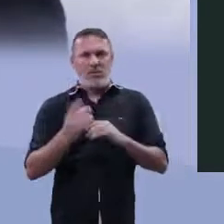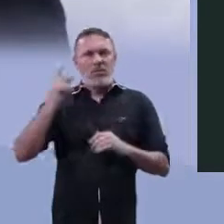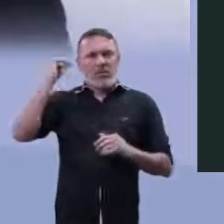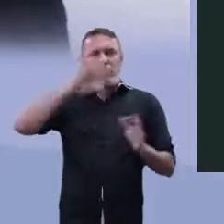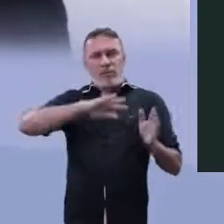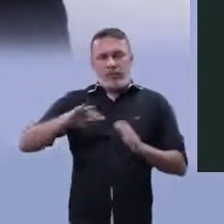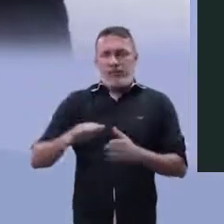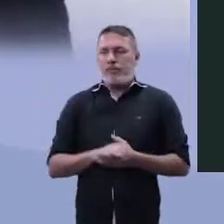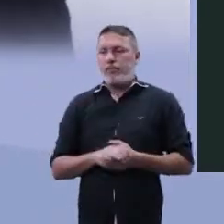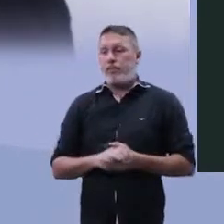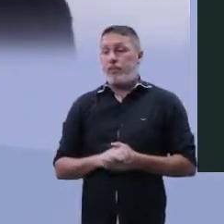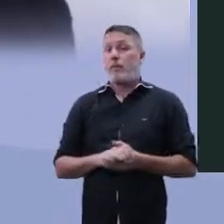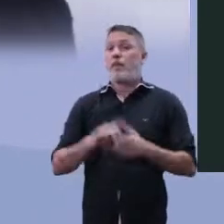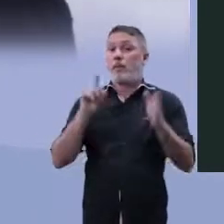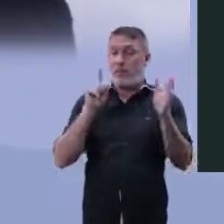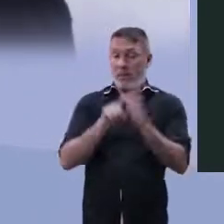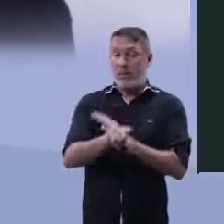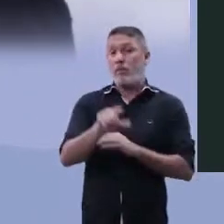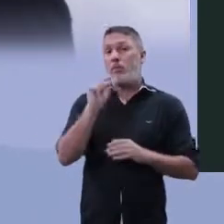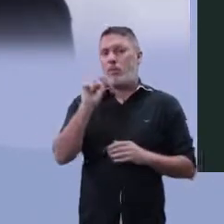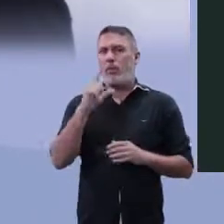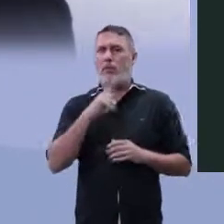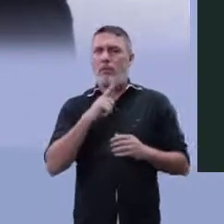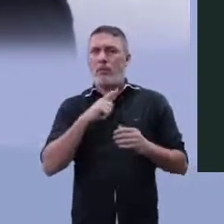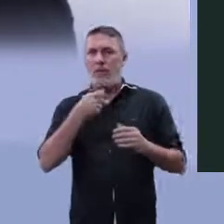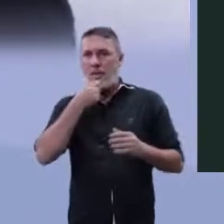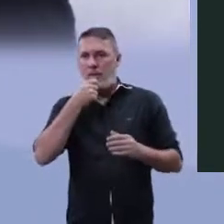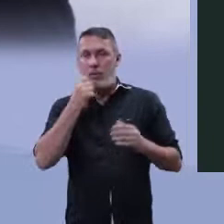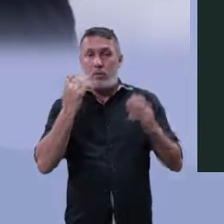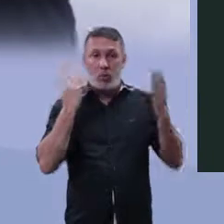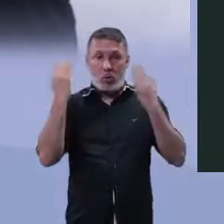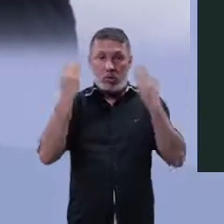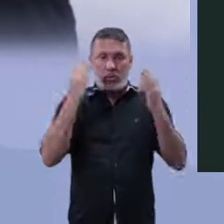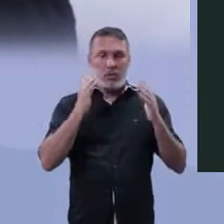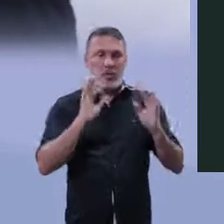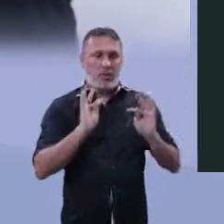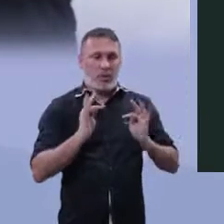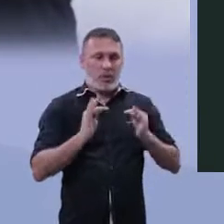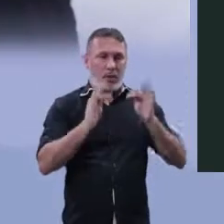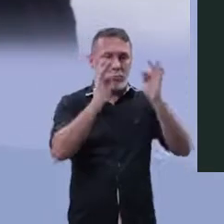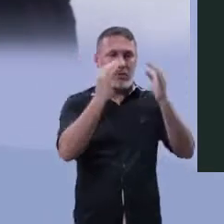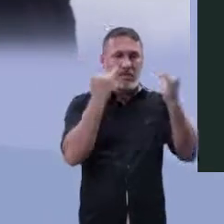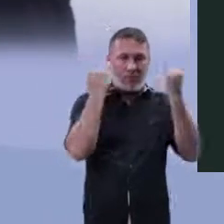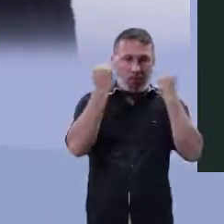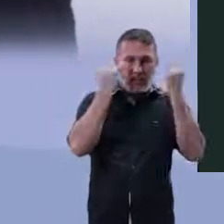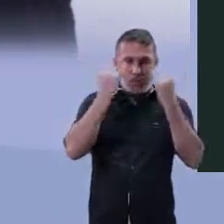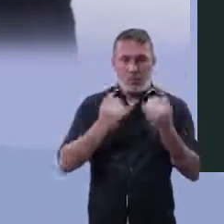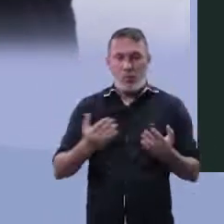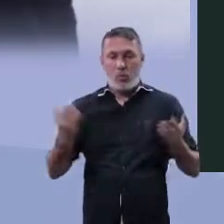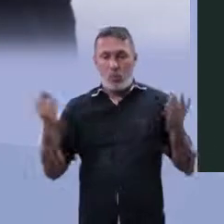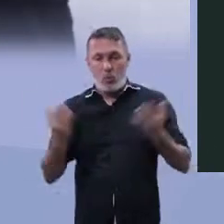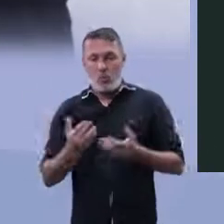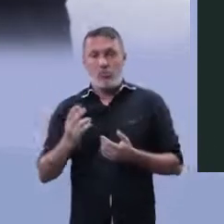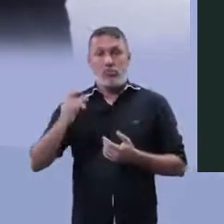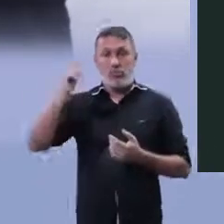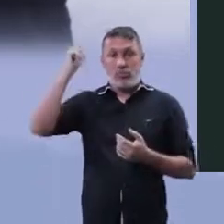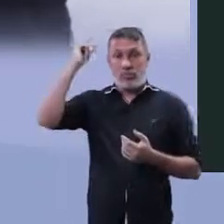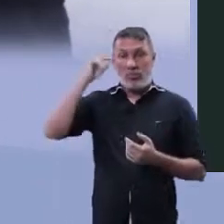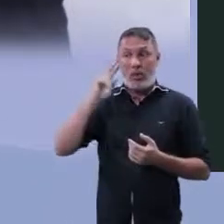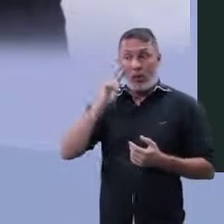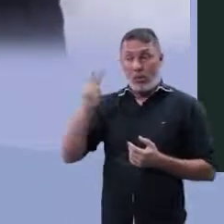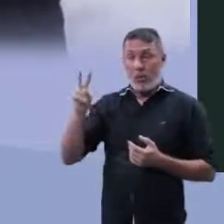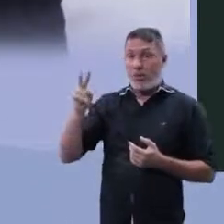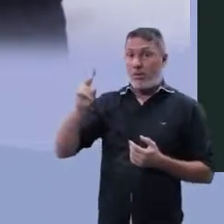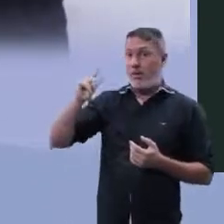redes sociais do Império Romano, e aí coloca, na reportagem há uma comparação entre tecnologias de comunicação antigas e atuais. Aí ele